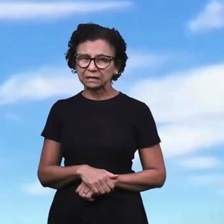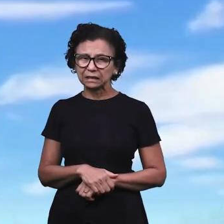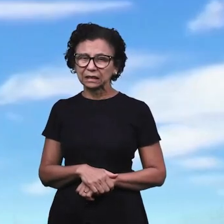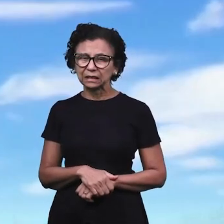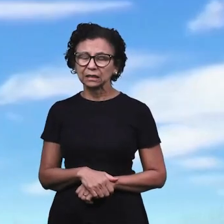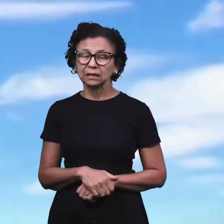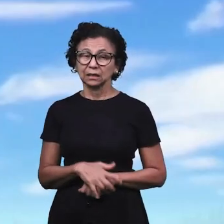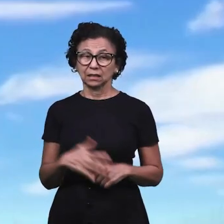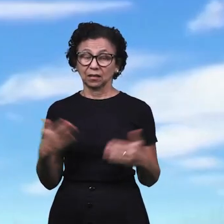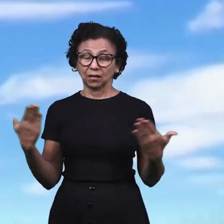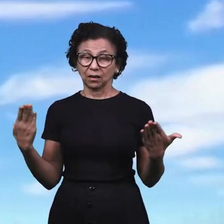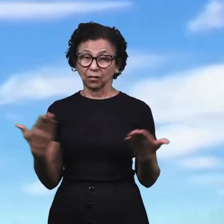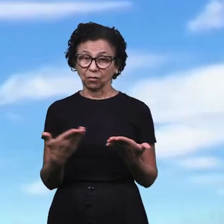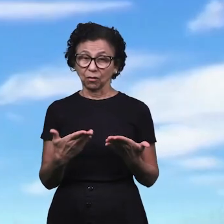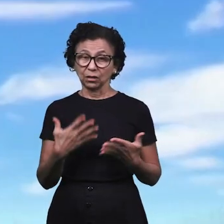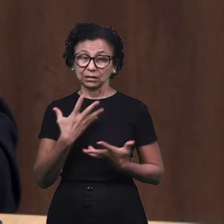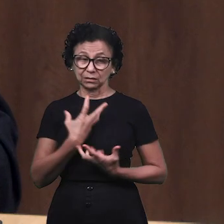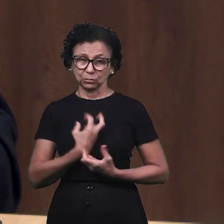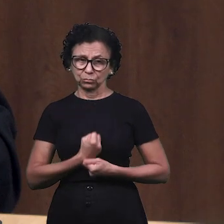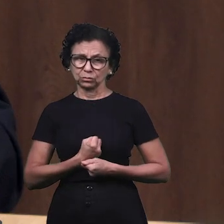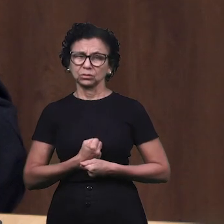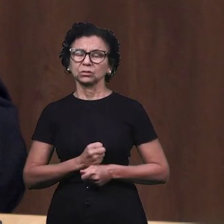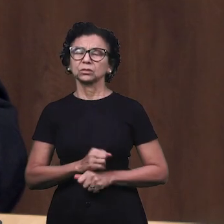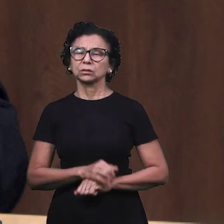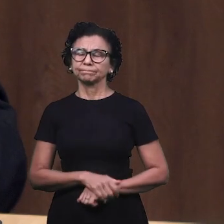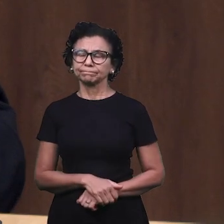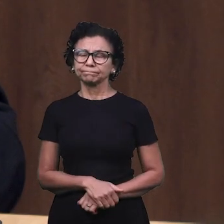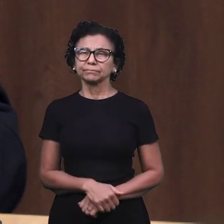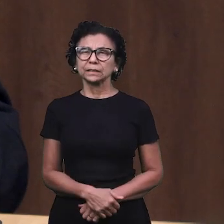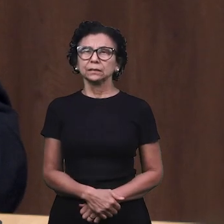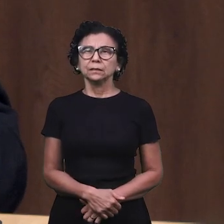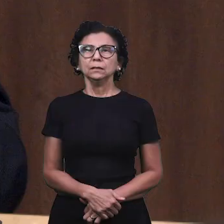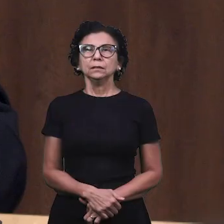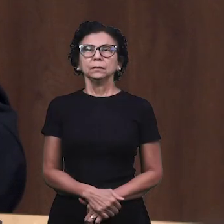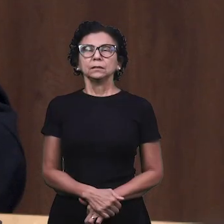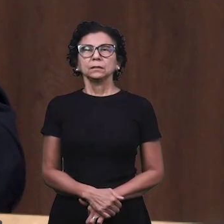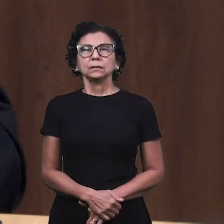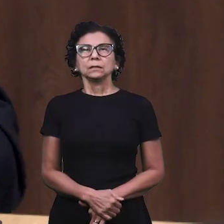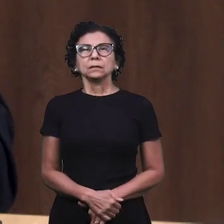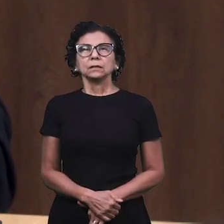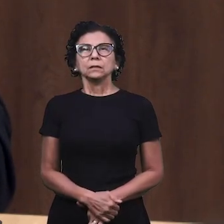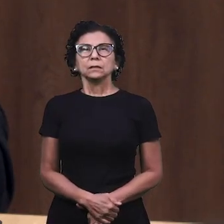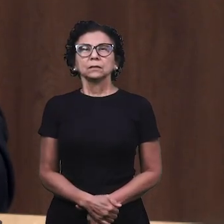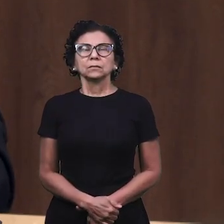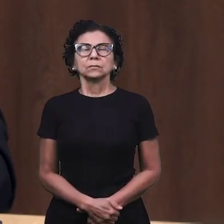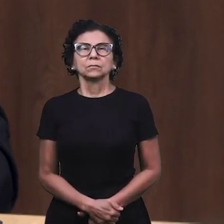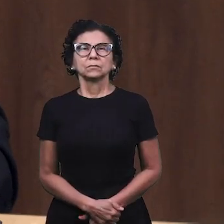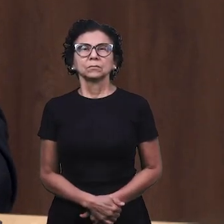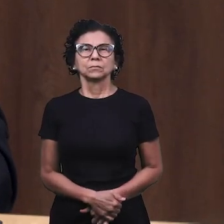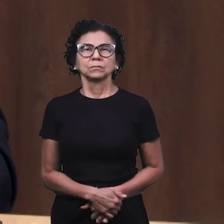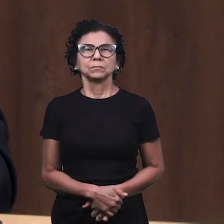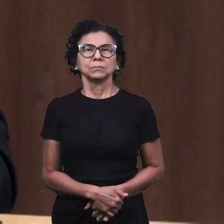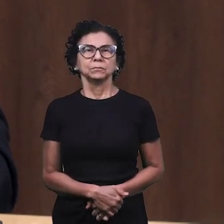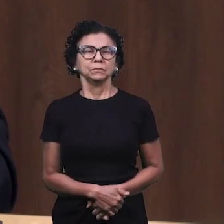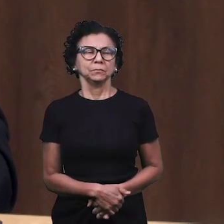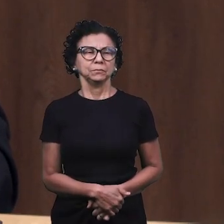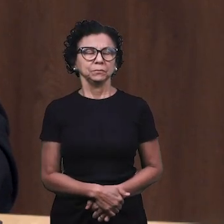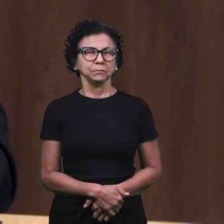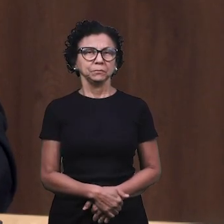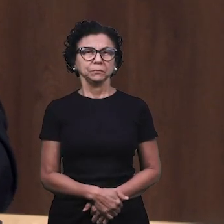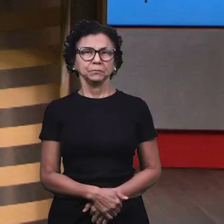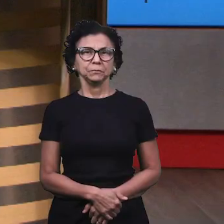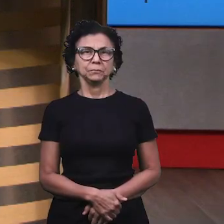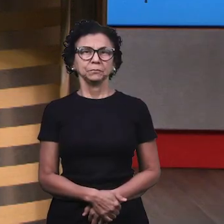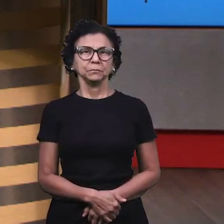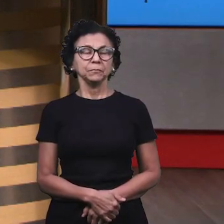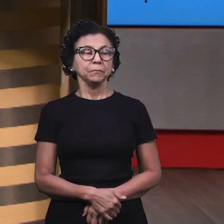vem sobre nós esta angústia. Eles estavam ali mostrando um arrependimento. Arrependimento, né? É a